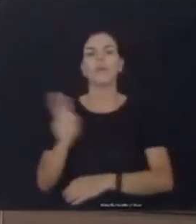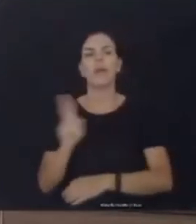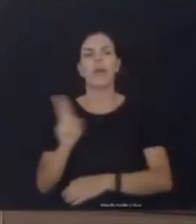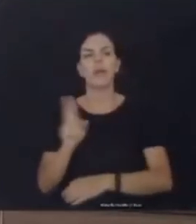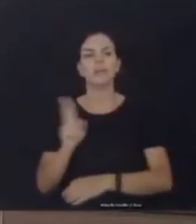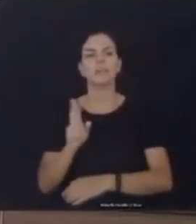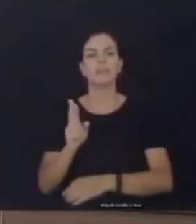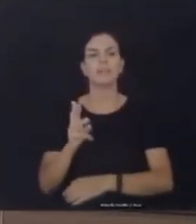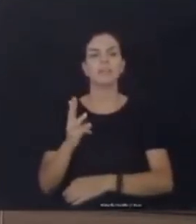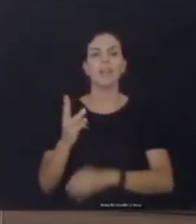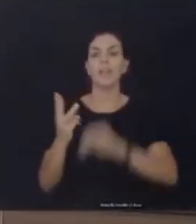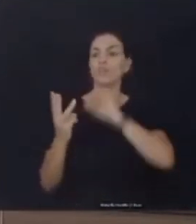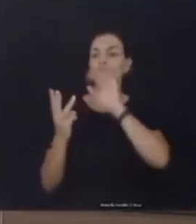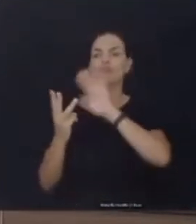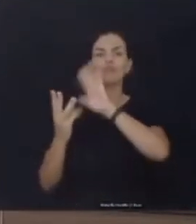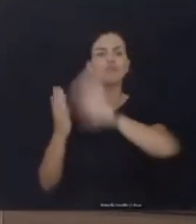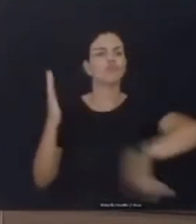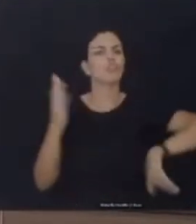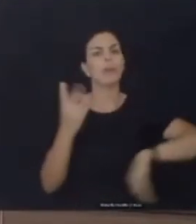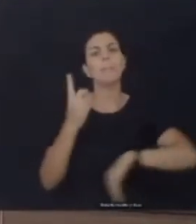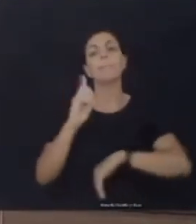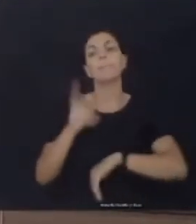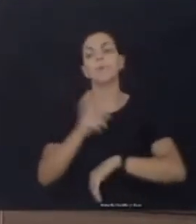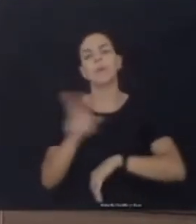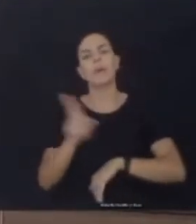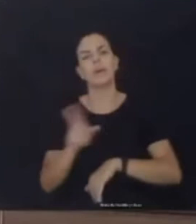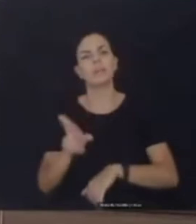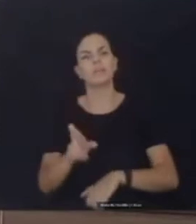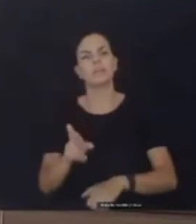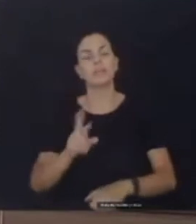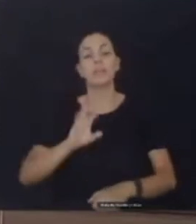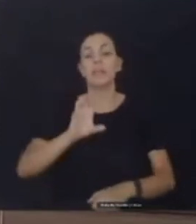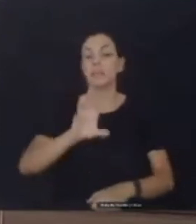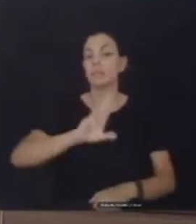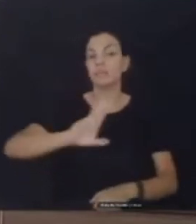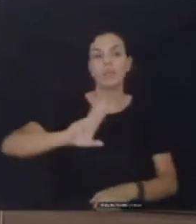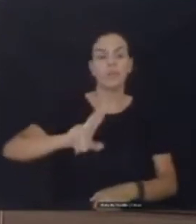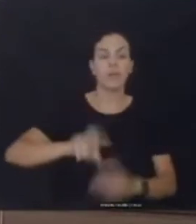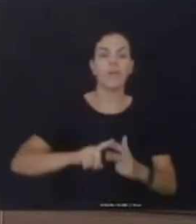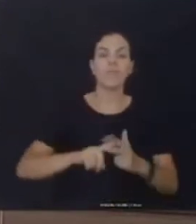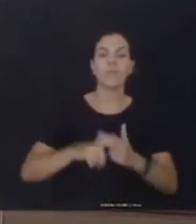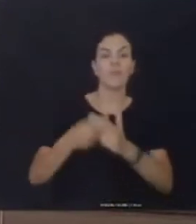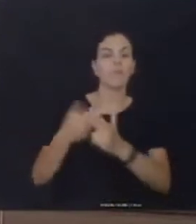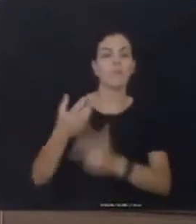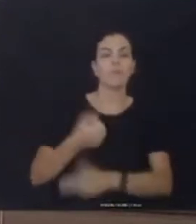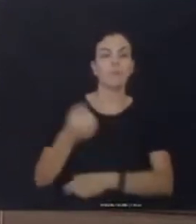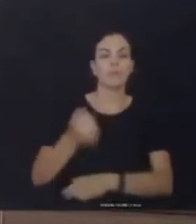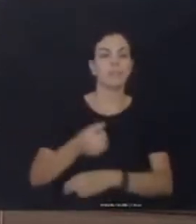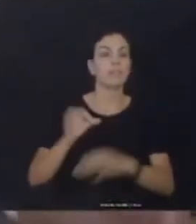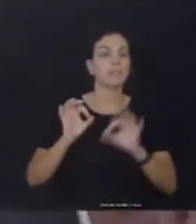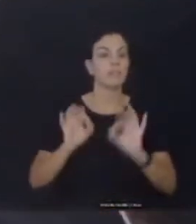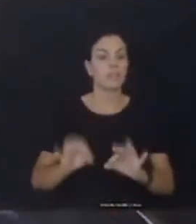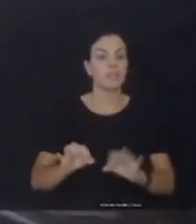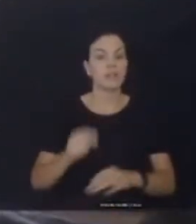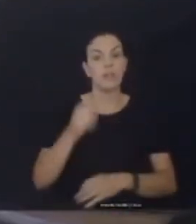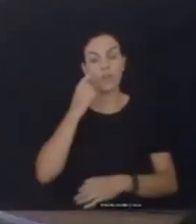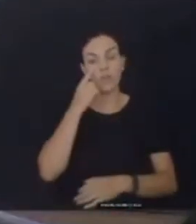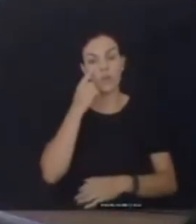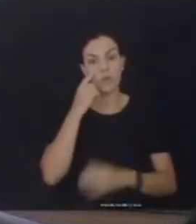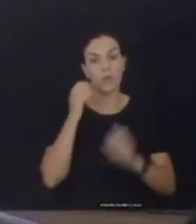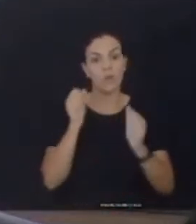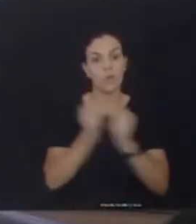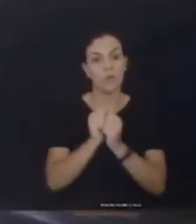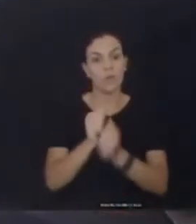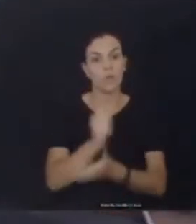R$1.000. Isso não é uma reforma da Previdência que seja correta, veja, com a base